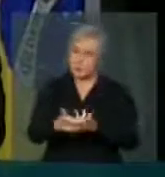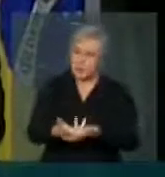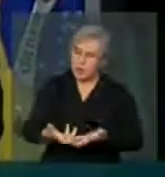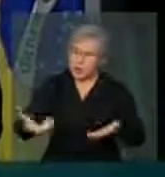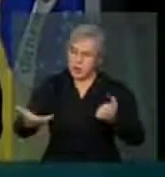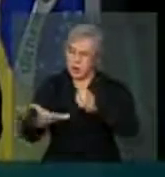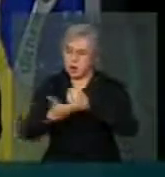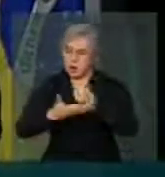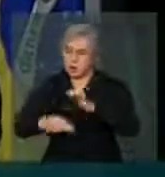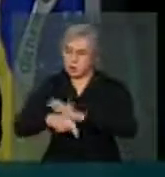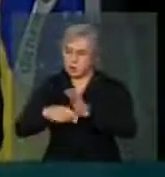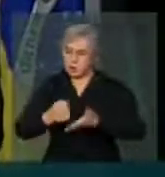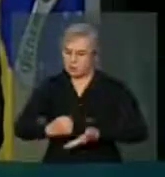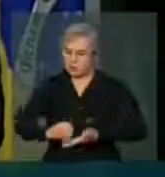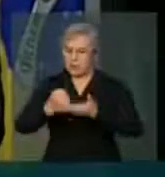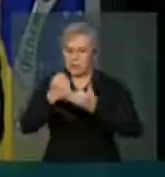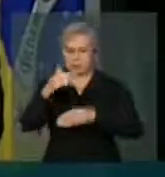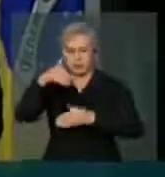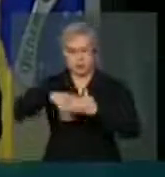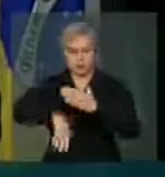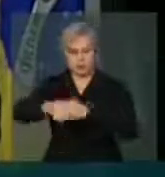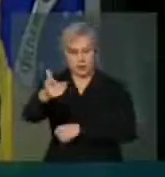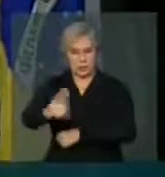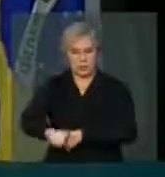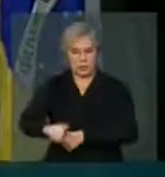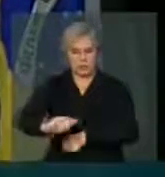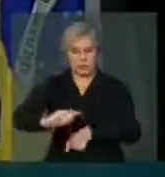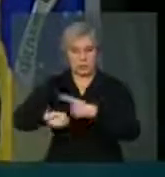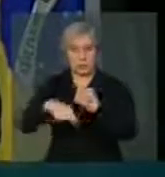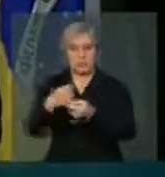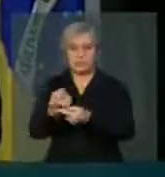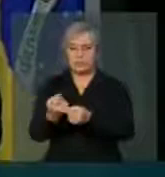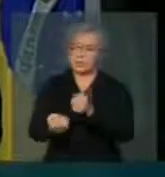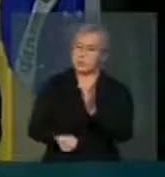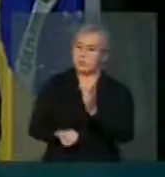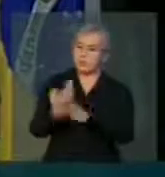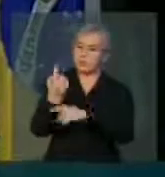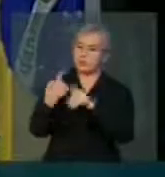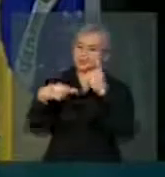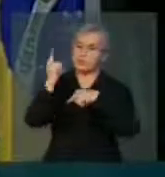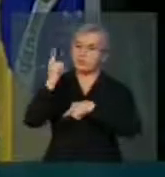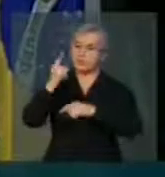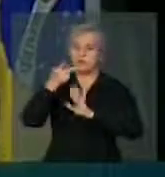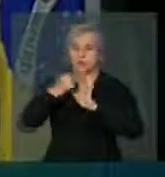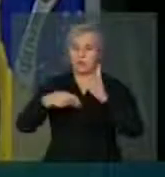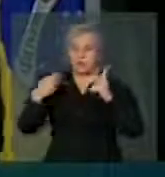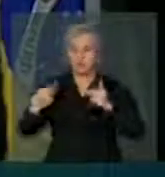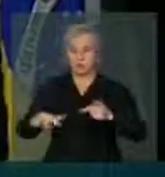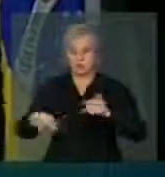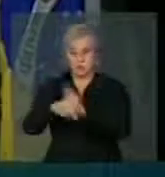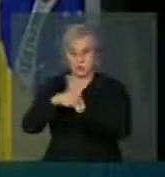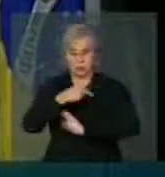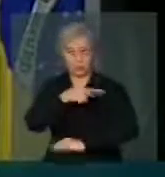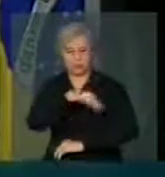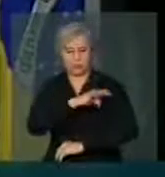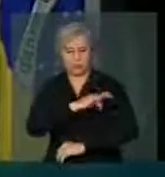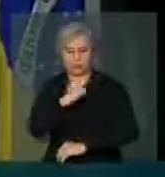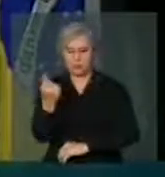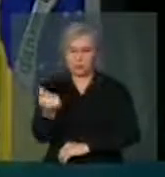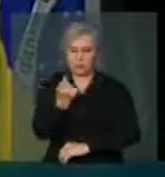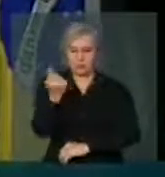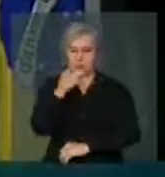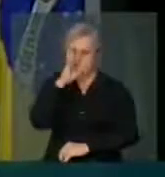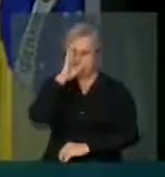base, garantir a sua reeleição e assim desenvolver o projeto de poder do PT. Única